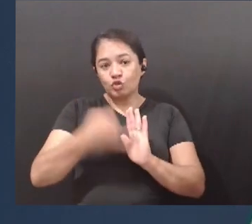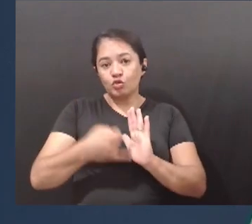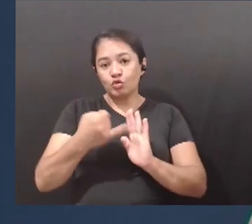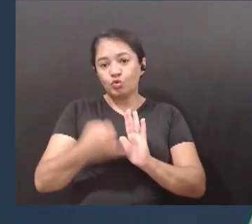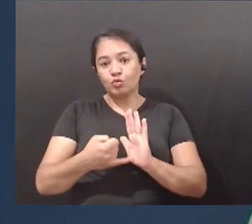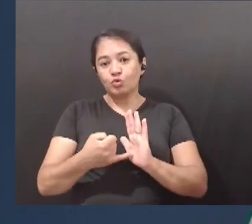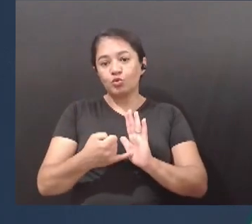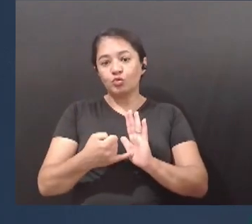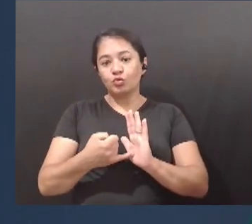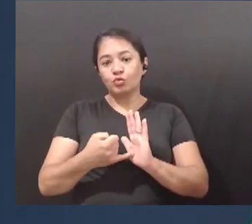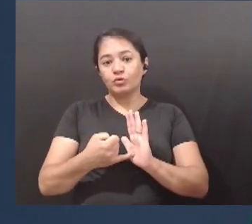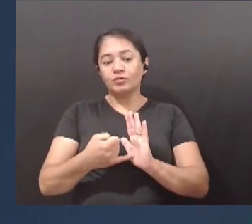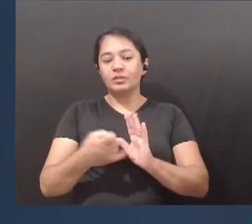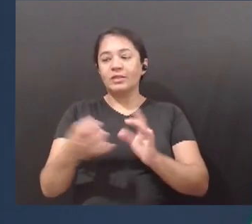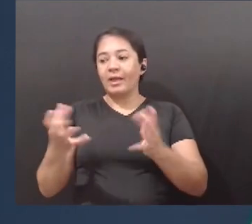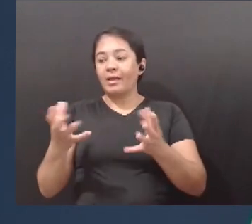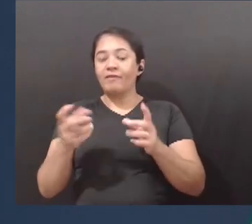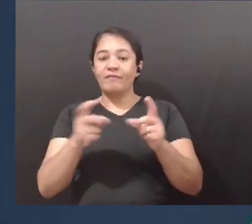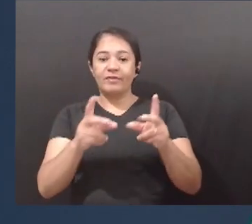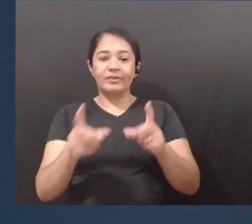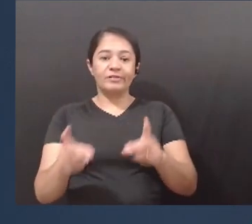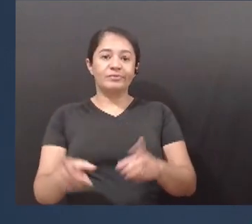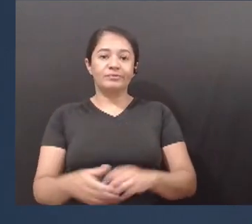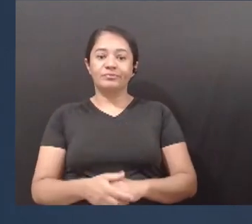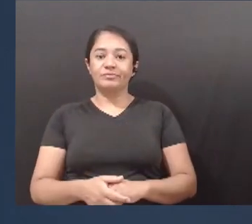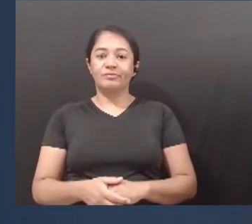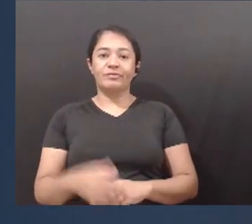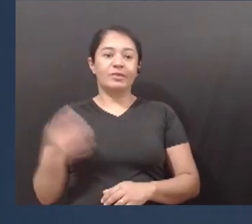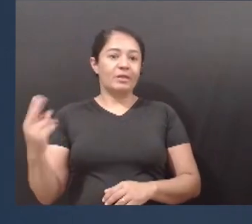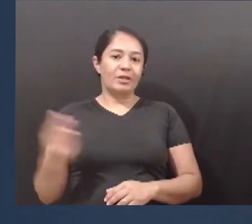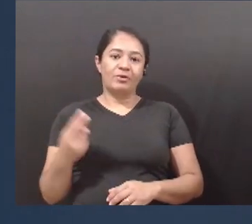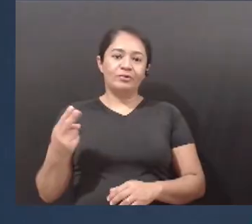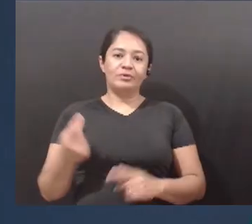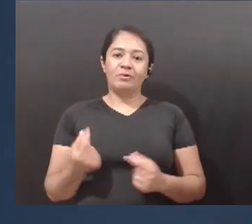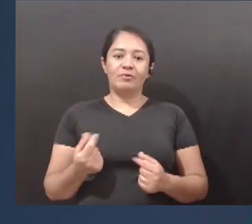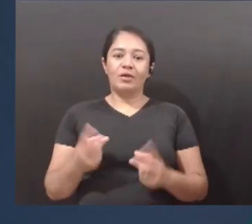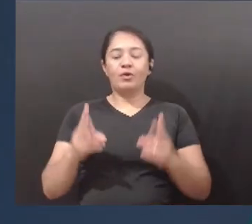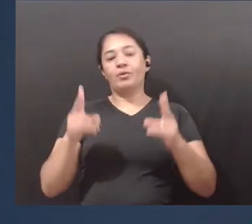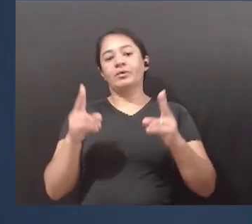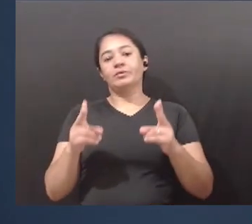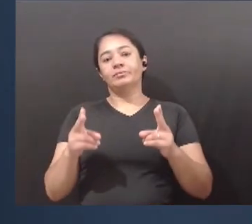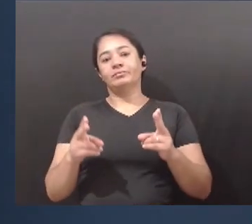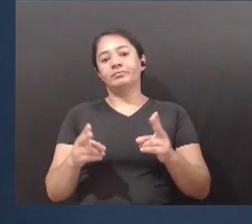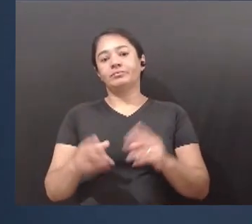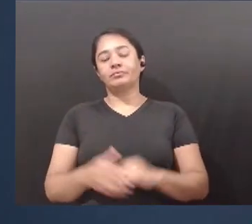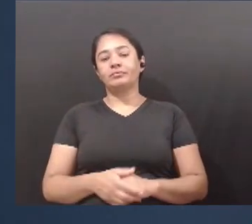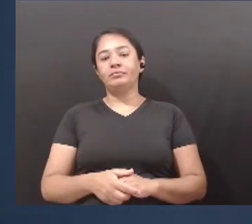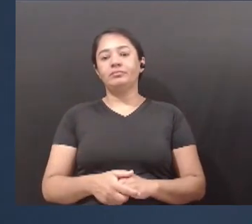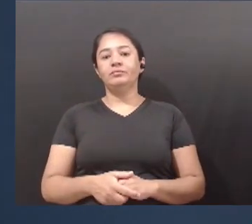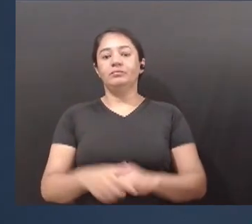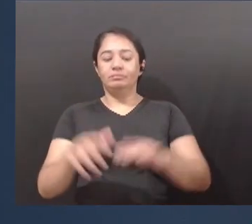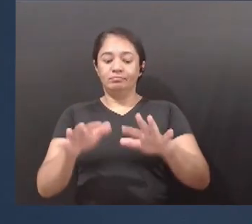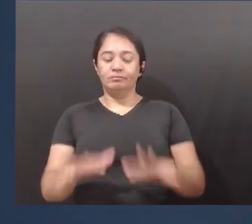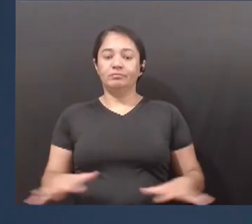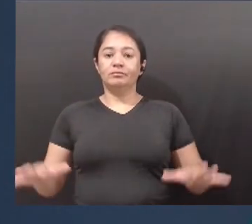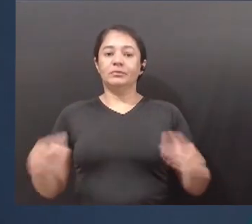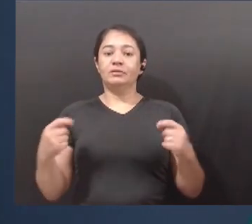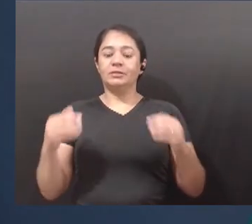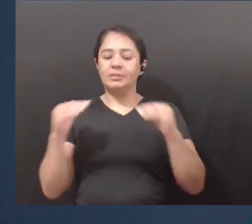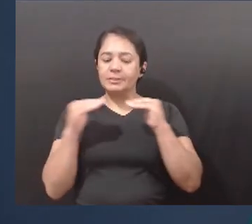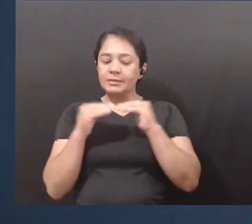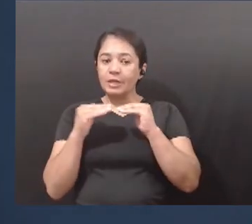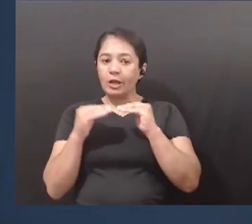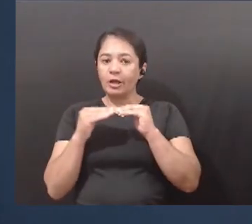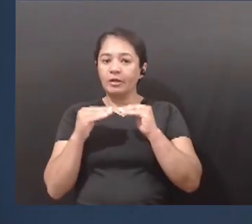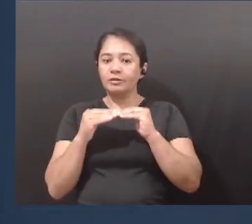quer vender o bem, você não vai vender pelo mesmo valor que você pagou. Então, olhando por esse cenário, tem que encaixar bem a forma quanto que